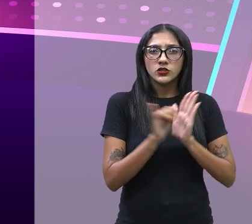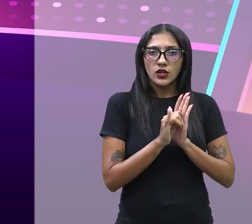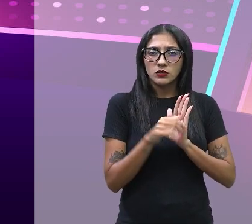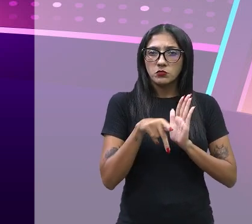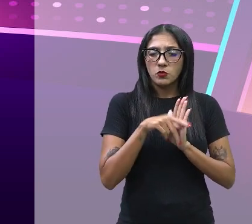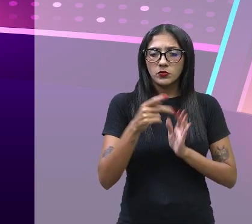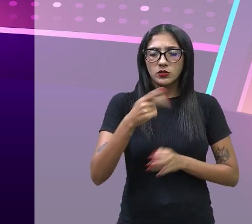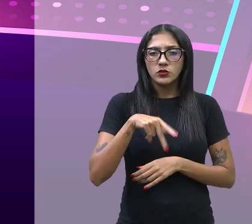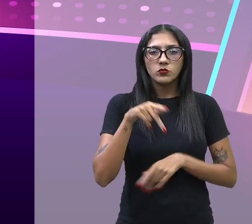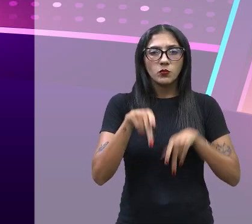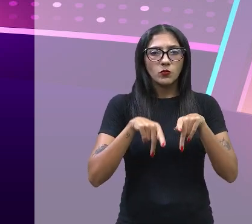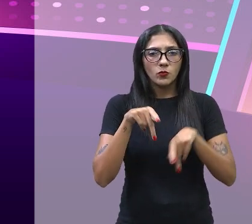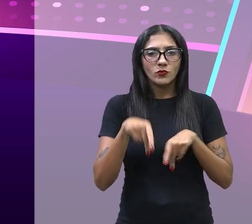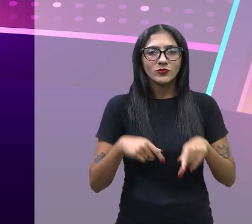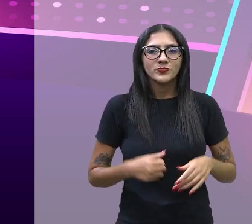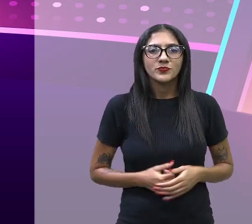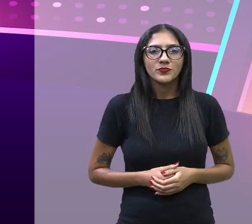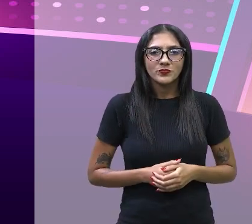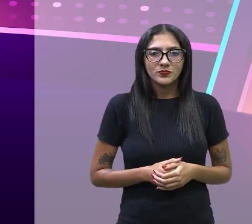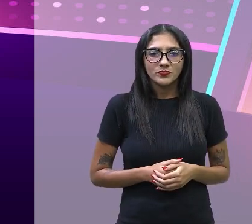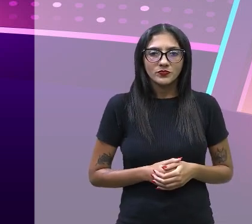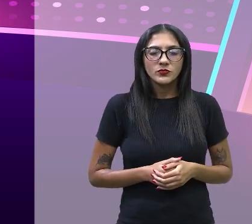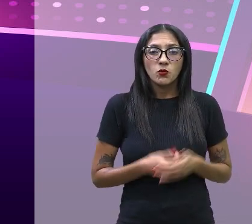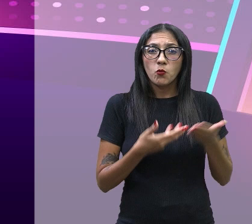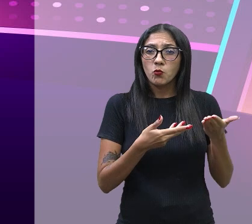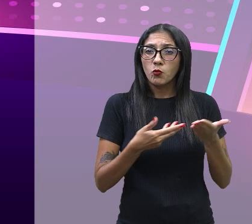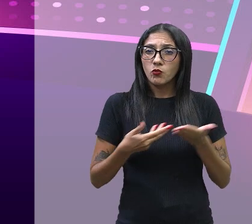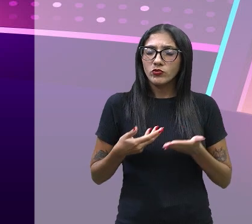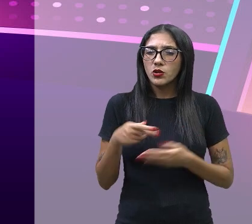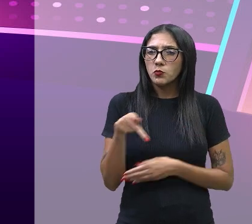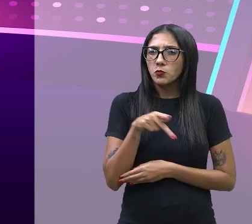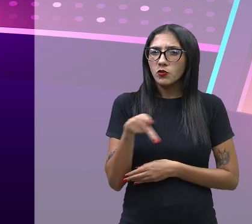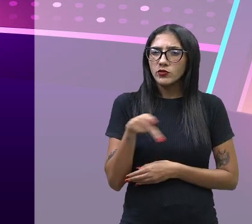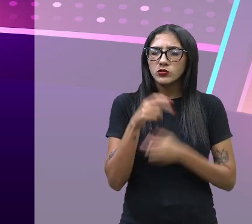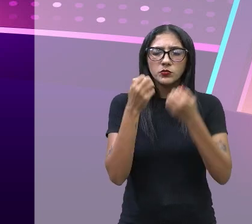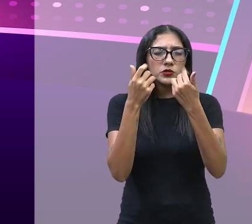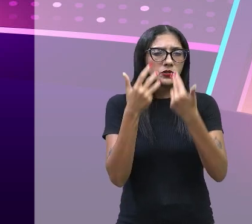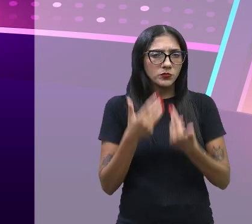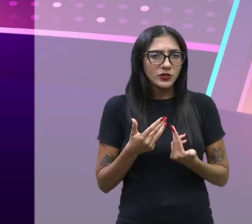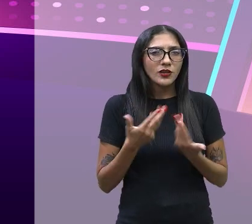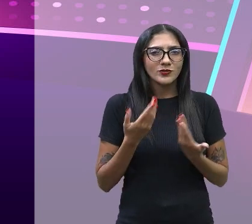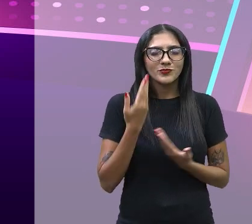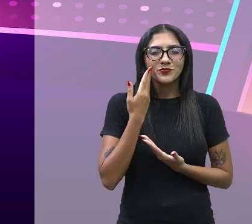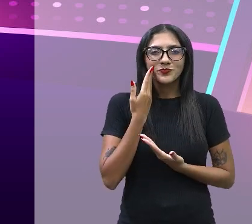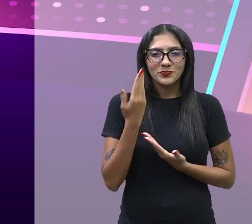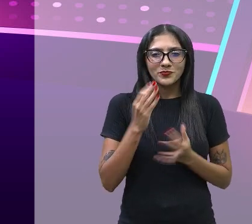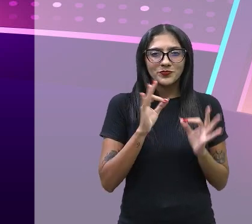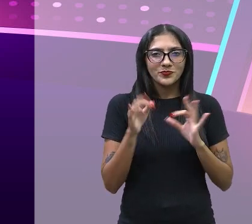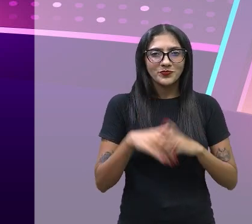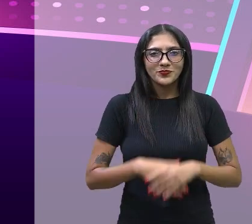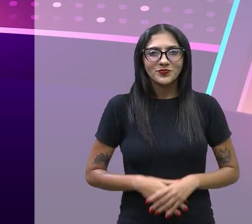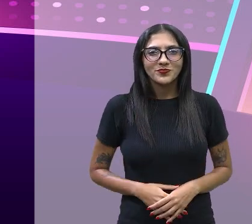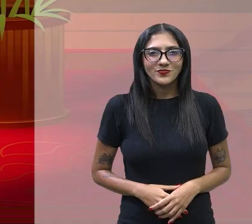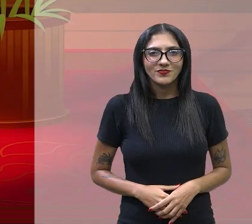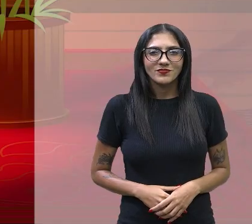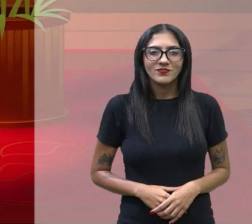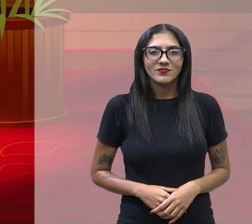povo, eu convidei aqui um amigo professor para dar embasamento a esse pensamento. Vamos comigo aqui.